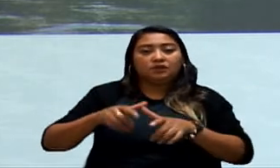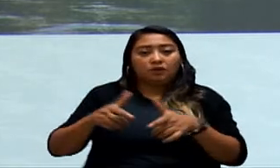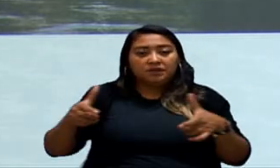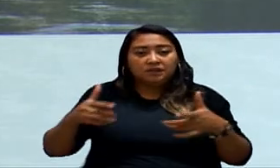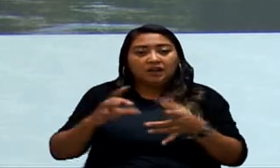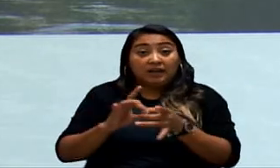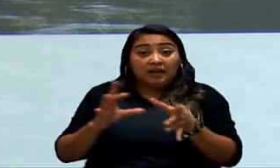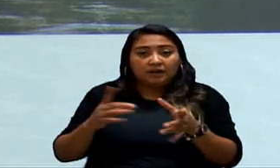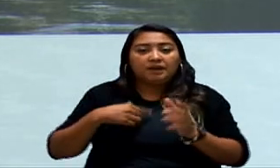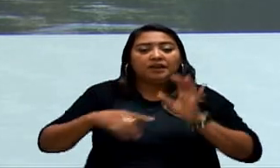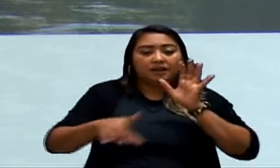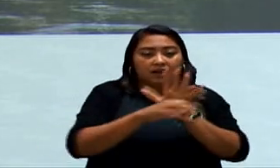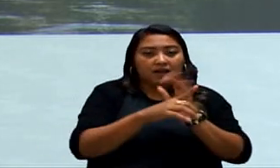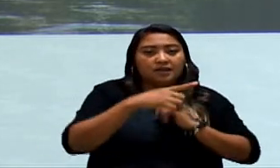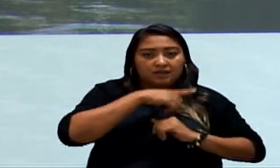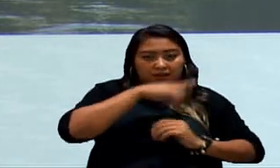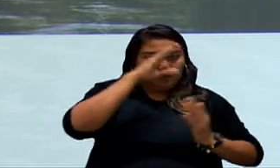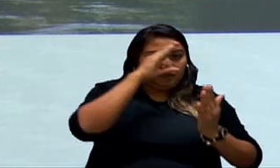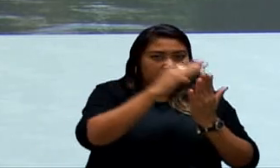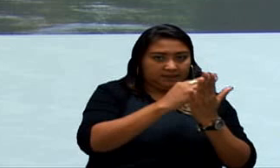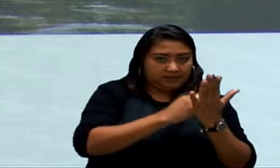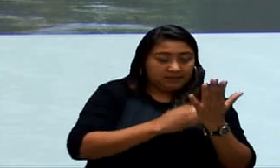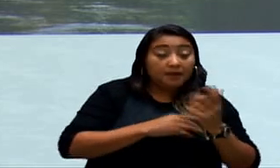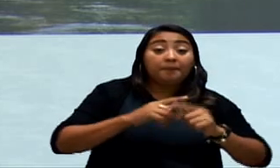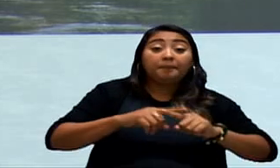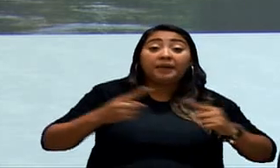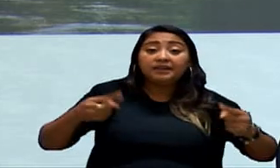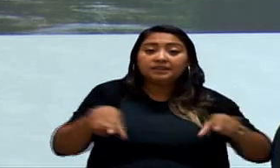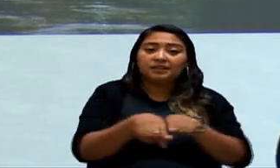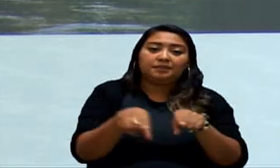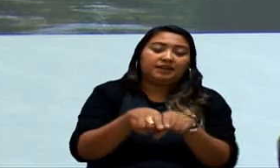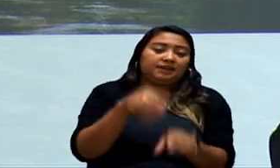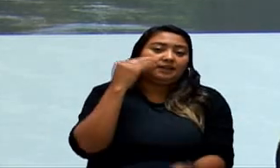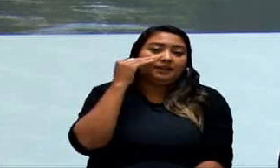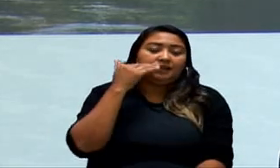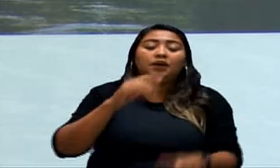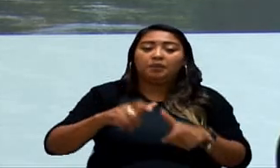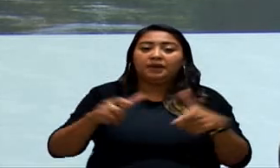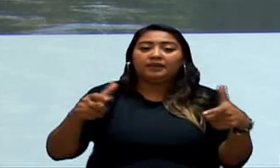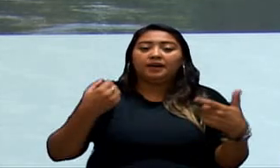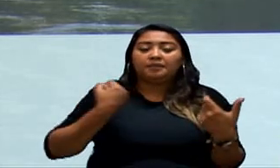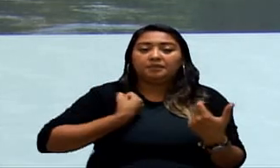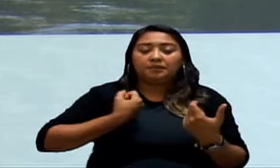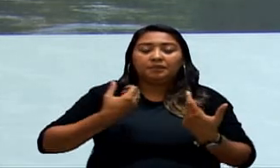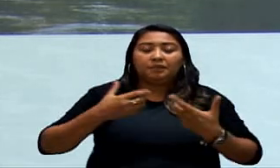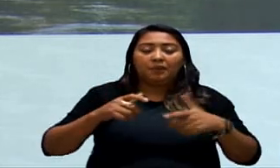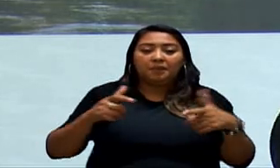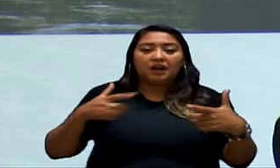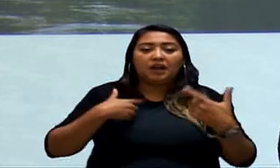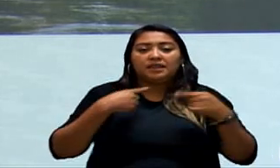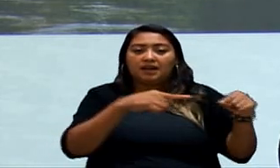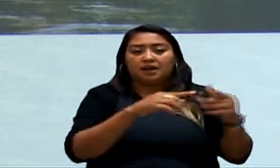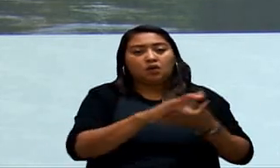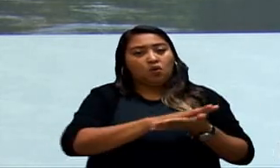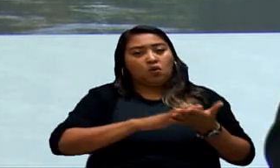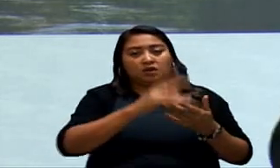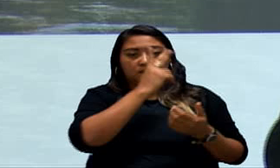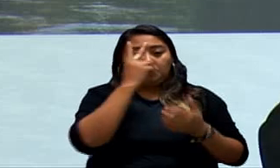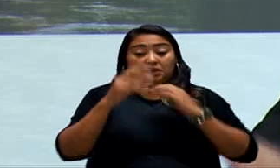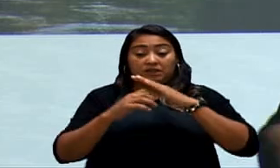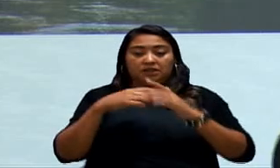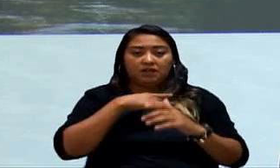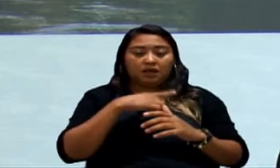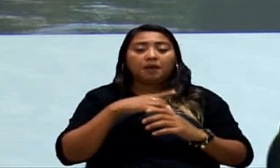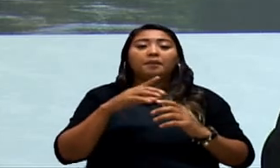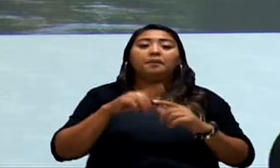Sei que a gente tem uma lei que a gente tem que seguir em Sorocaba, mas a gente tem que entender e aumentar. A gente tem que, nada contra as que estão, mas sim a